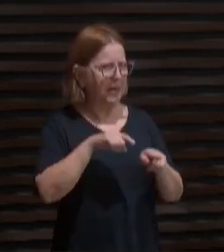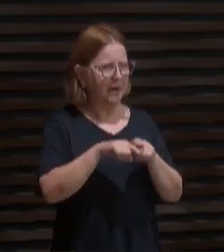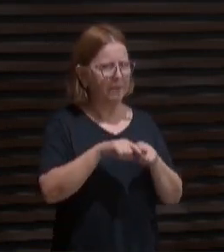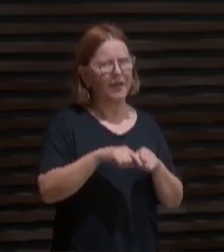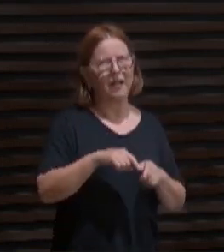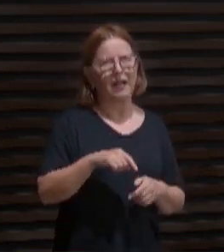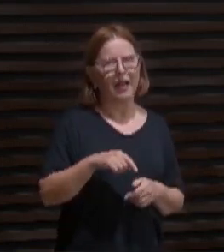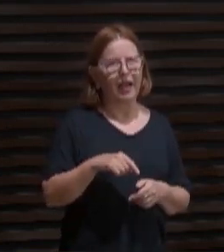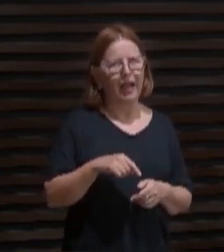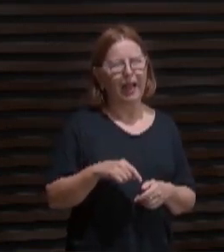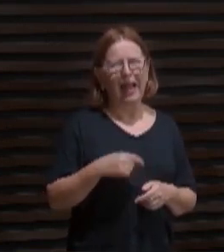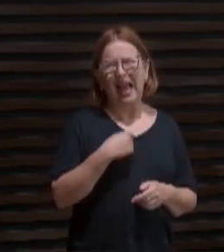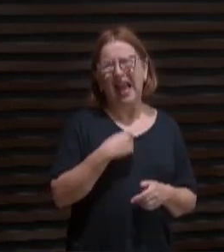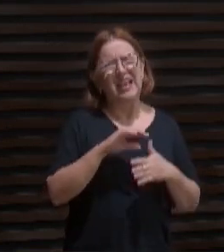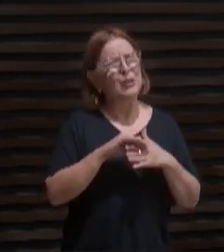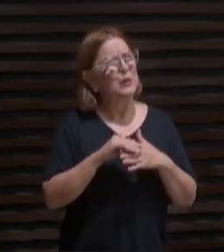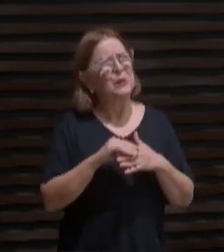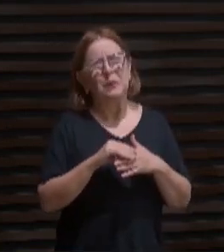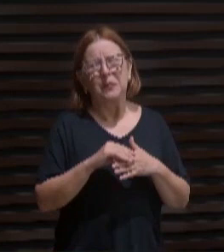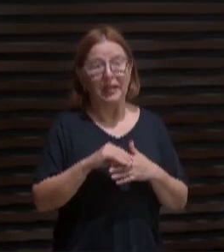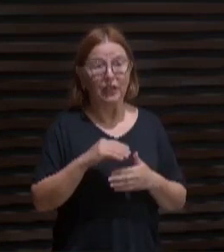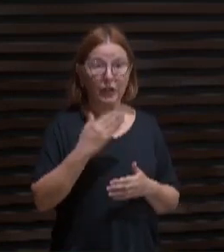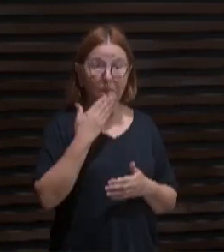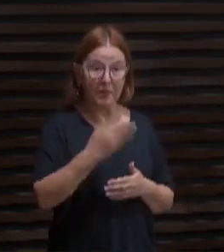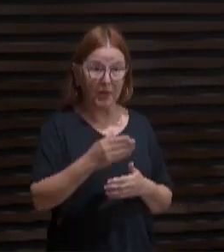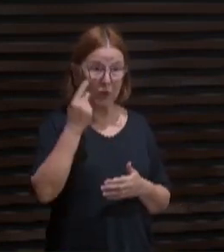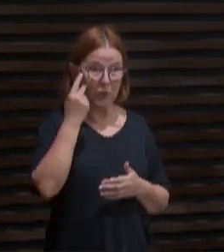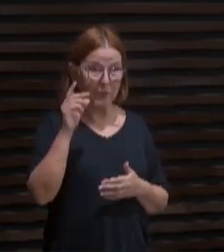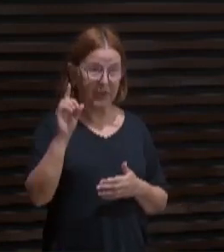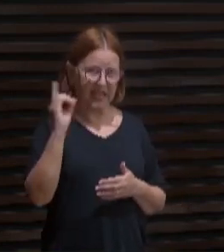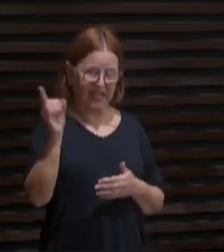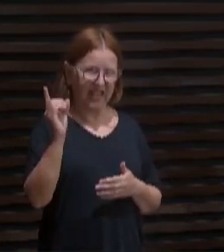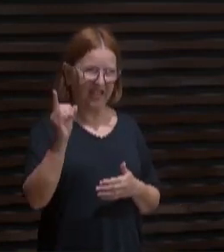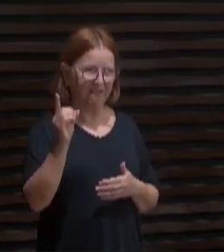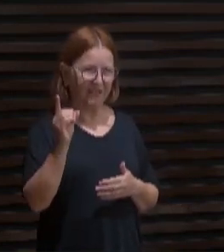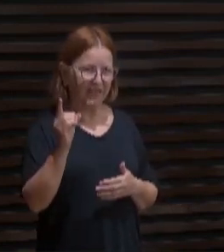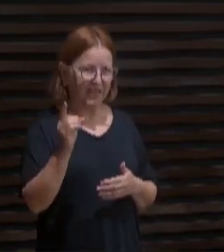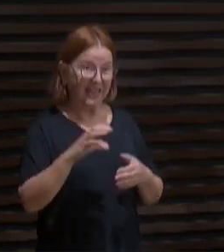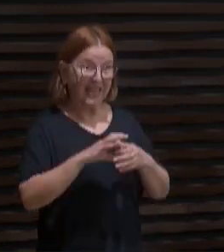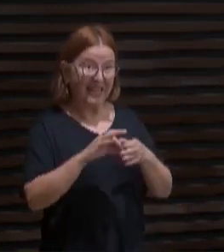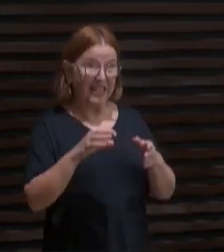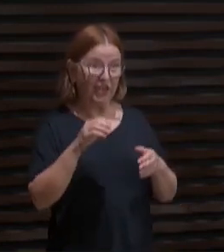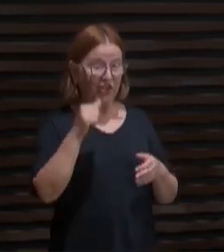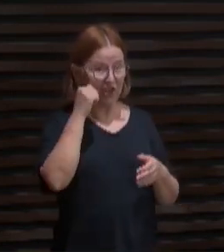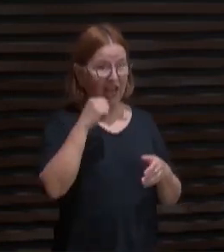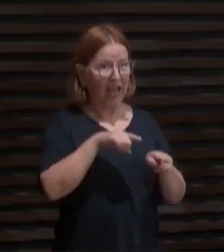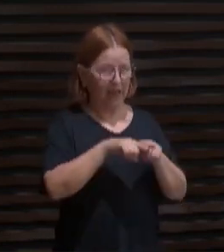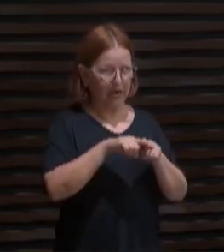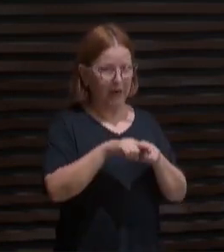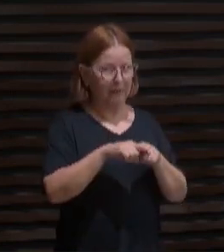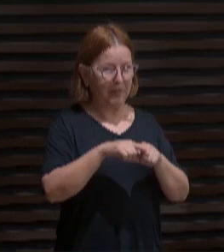Davi deixou a irmã, mas o que um irmão vai fazer com a irmã? E vocês sabem que história